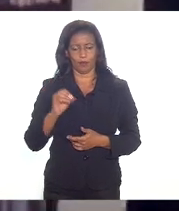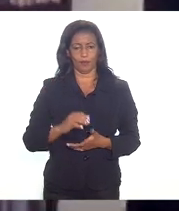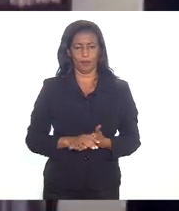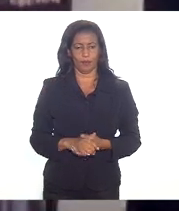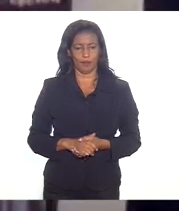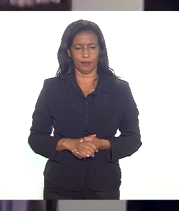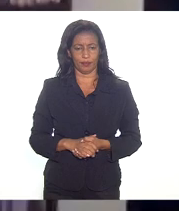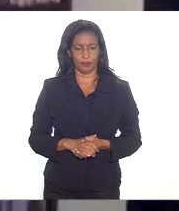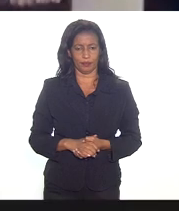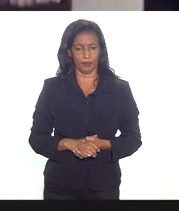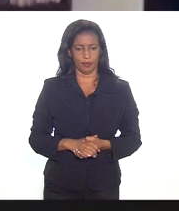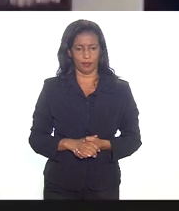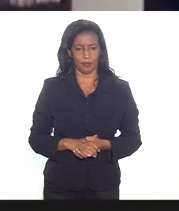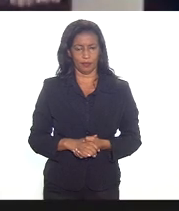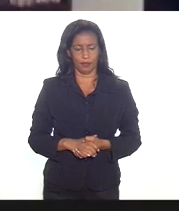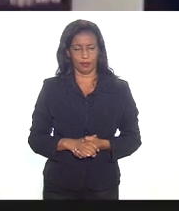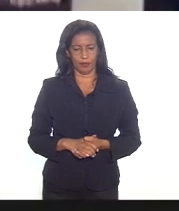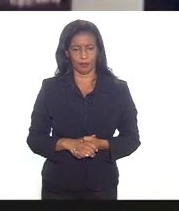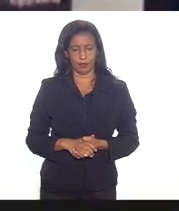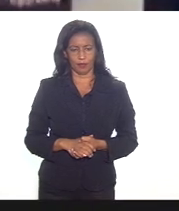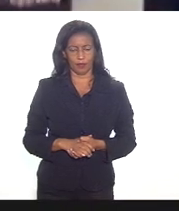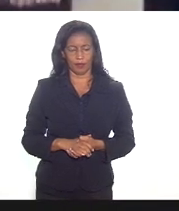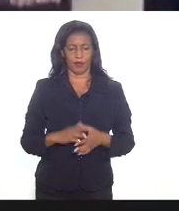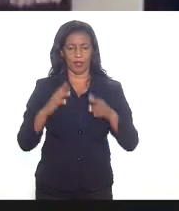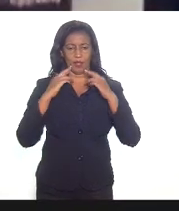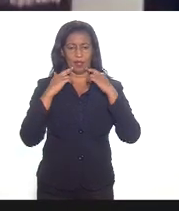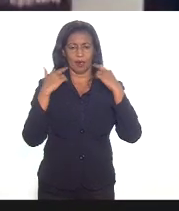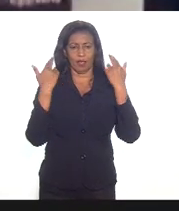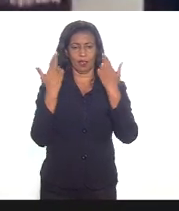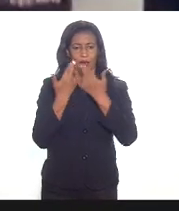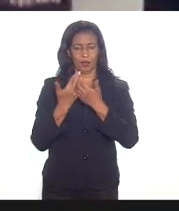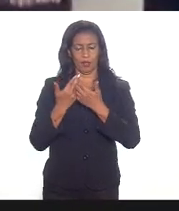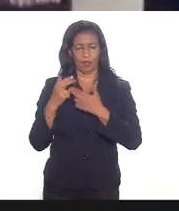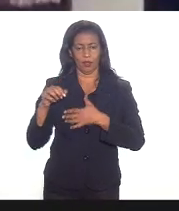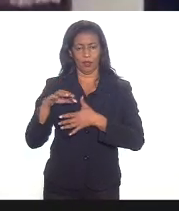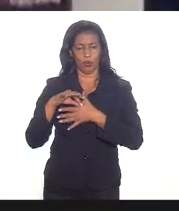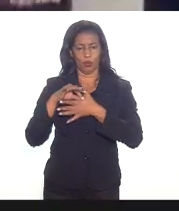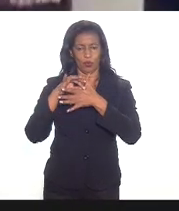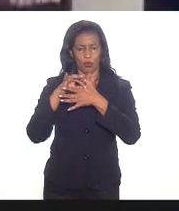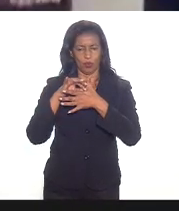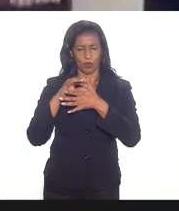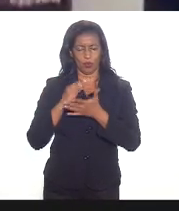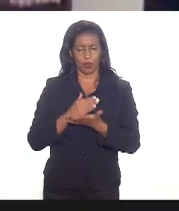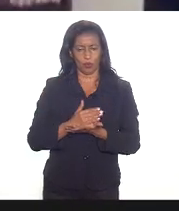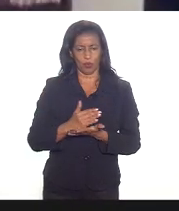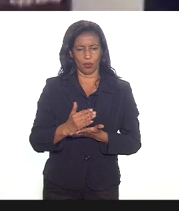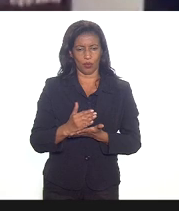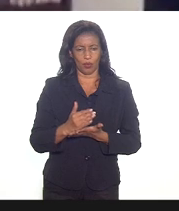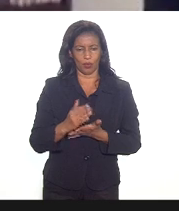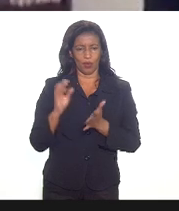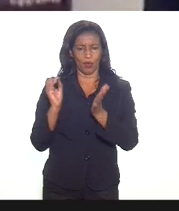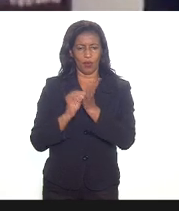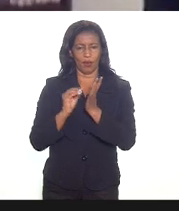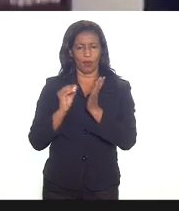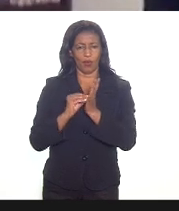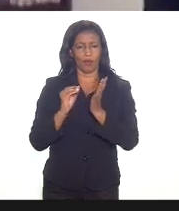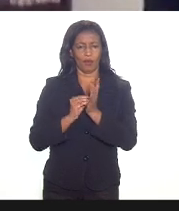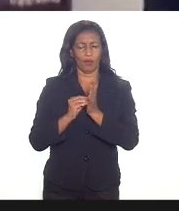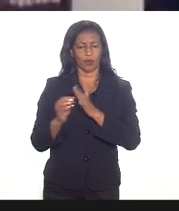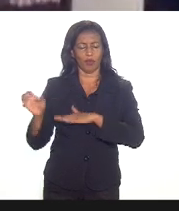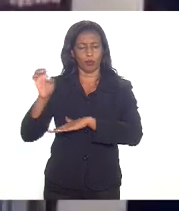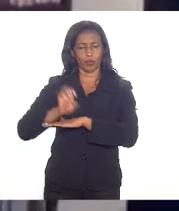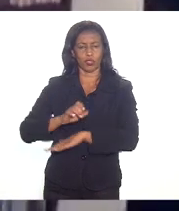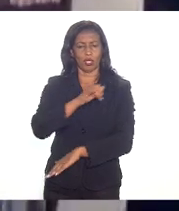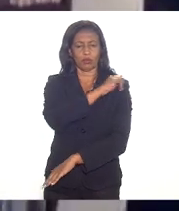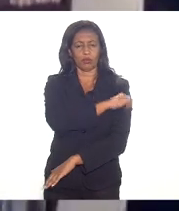na reunião do Colégio Líderes, ele começou dizendo que o que faltava para o estado do Rio de